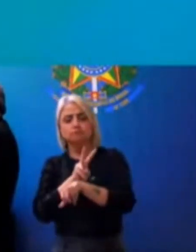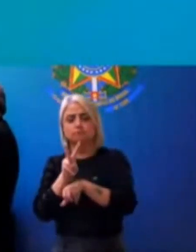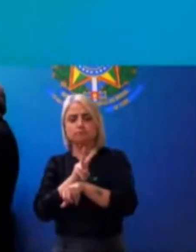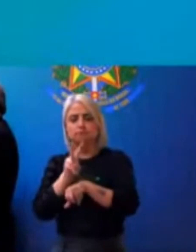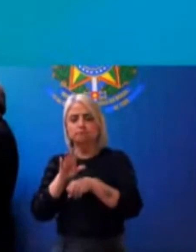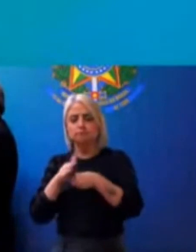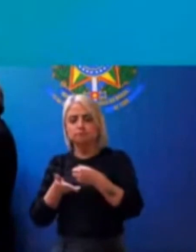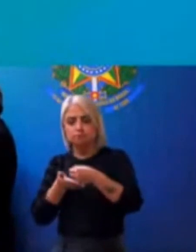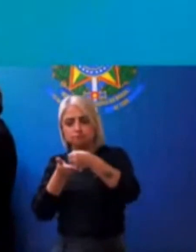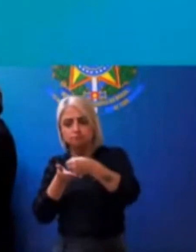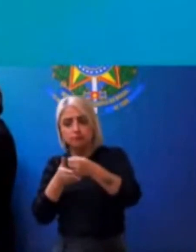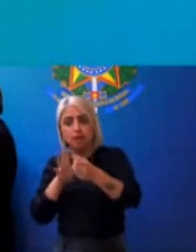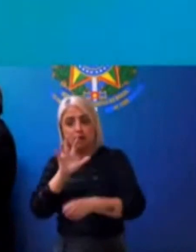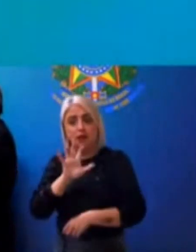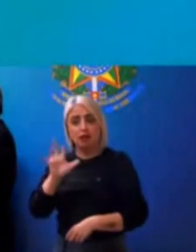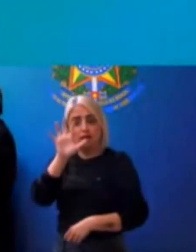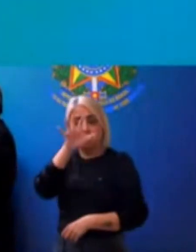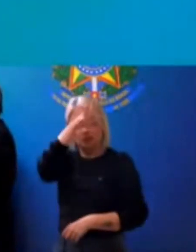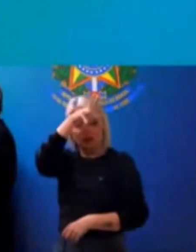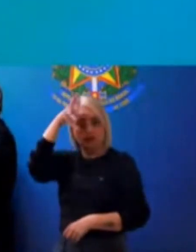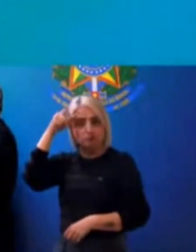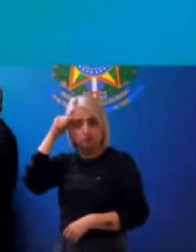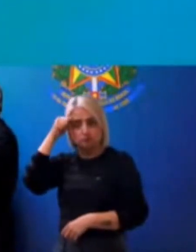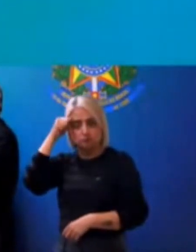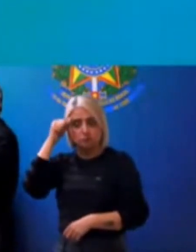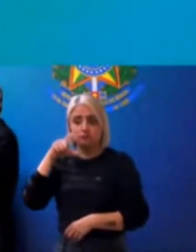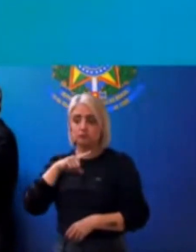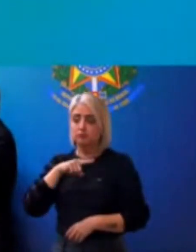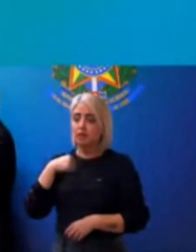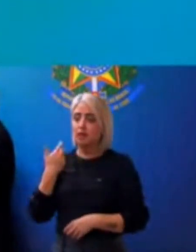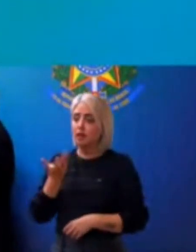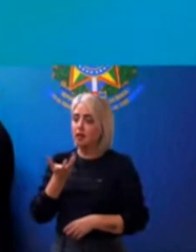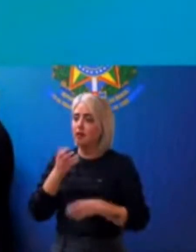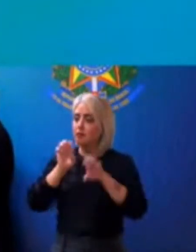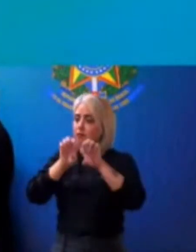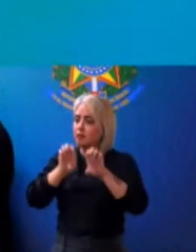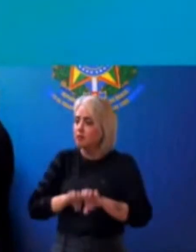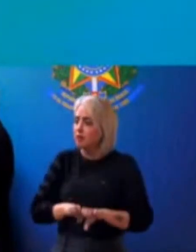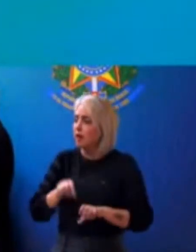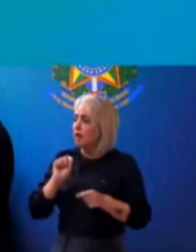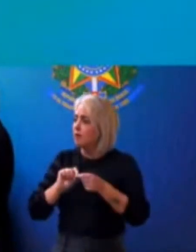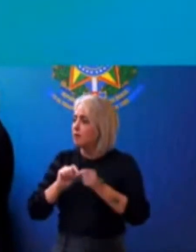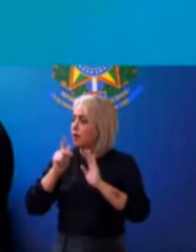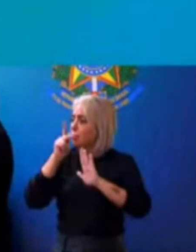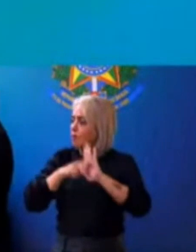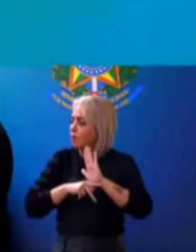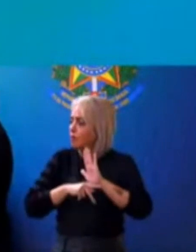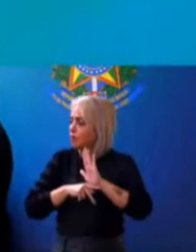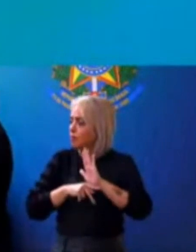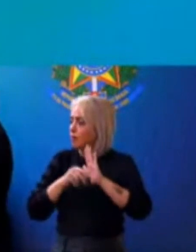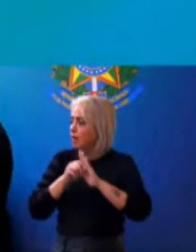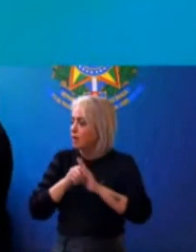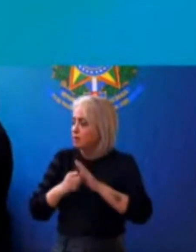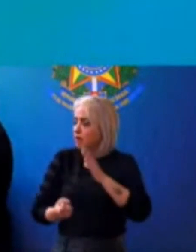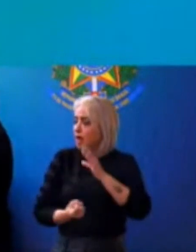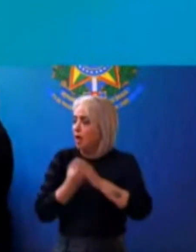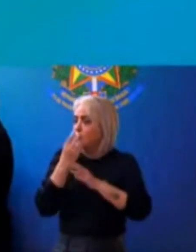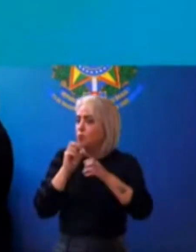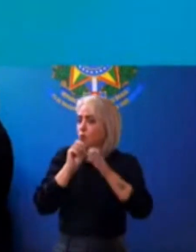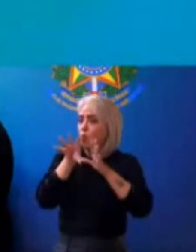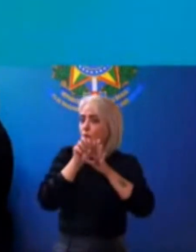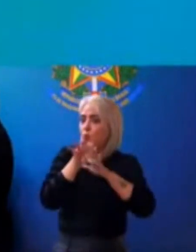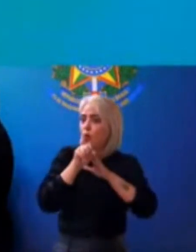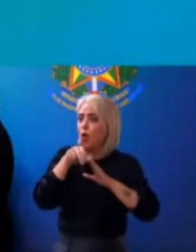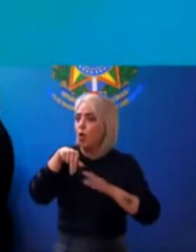ele sustentados inclusive na região Amazônica queremos estruturar e executar o projeto do reator nuclear muito propósito